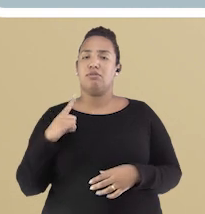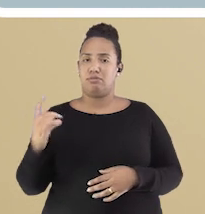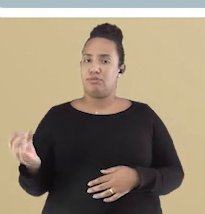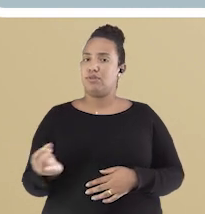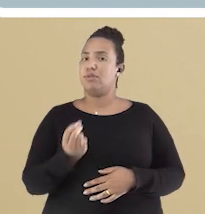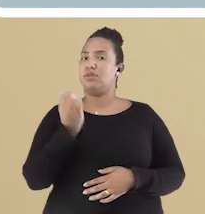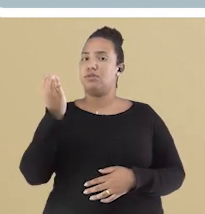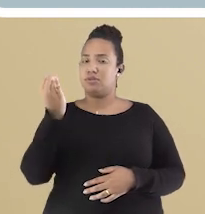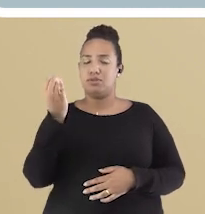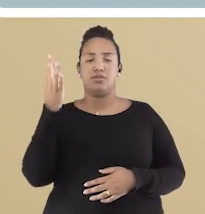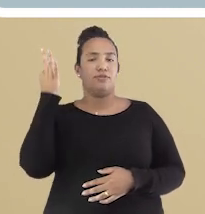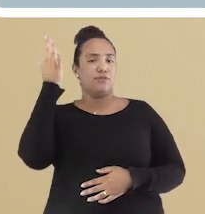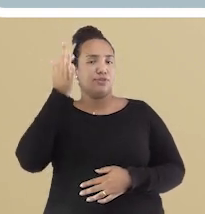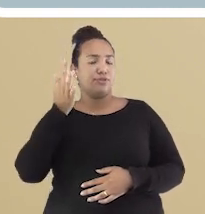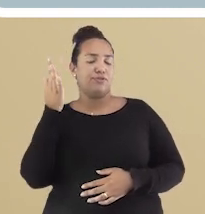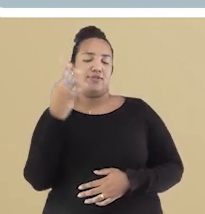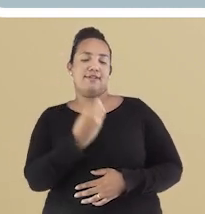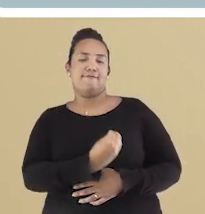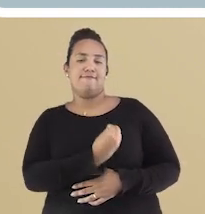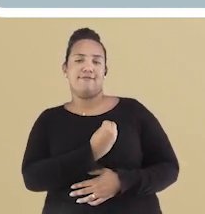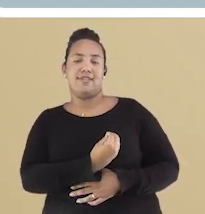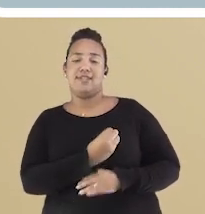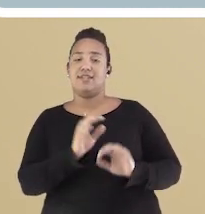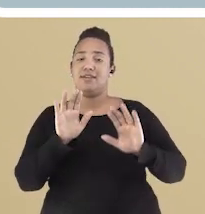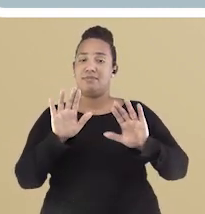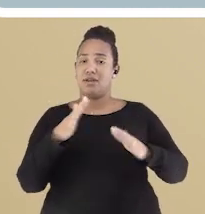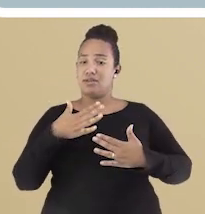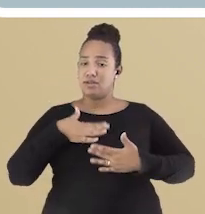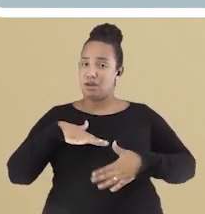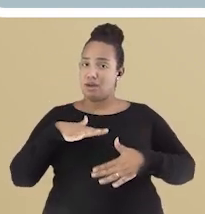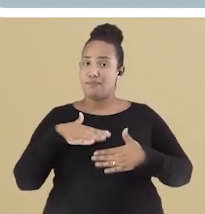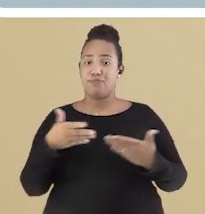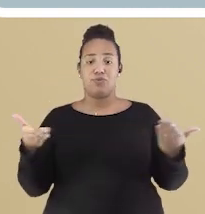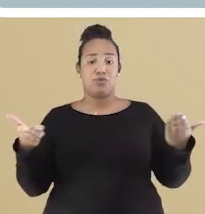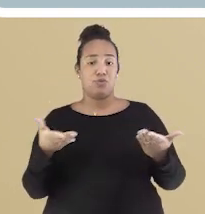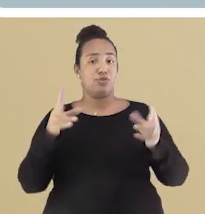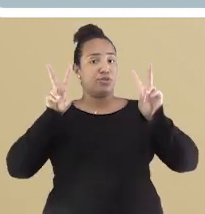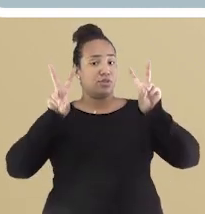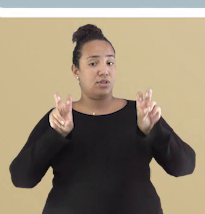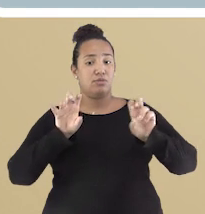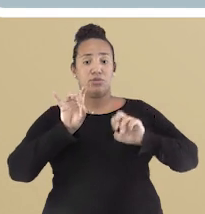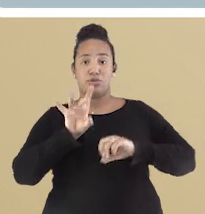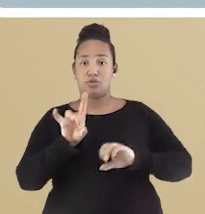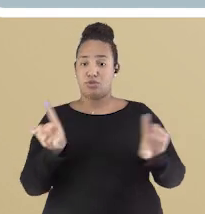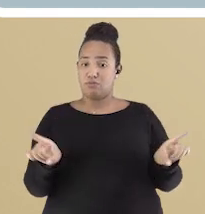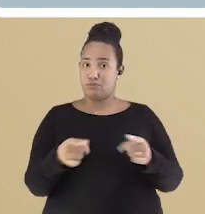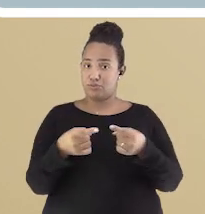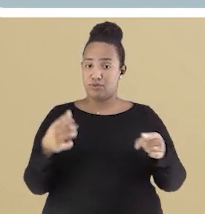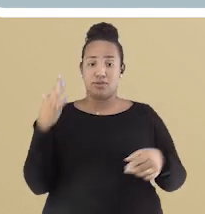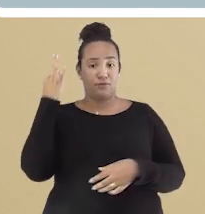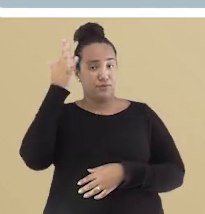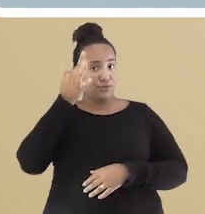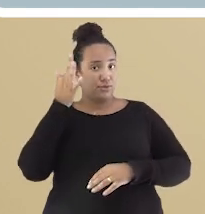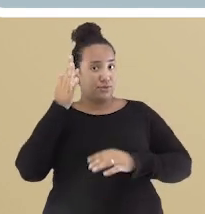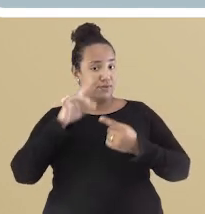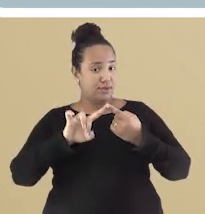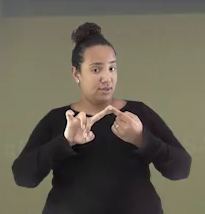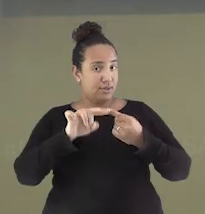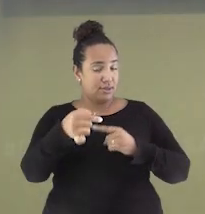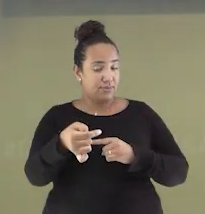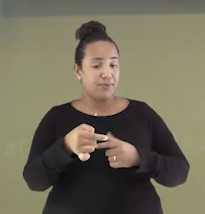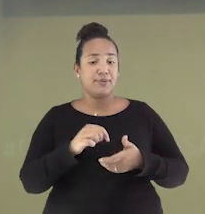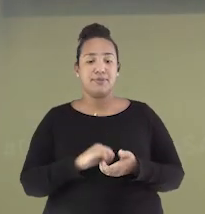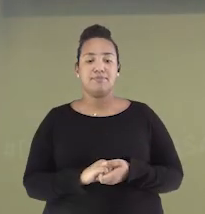felicidade a vida e a filosofia Mas fique tranquilo que hoje nós vamos falar só de música A filosofia vai ficar mais para